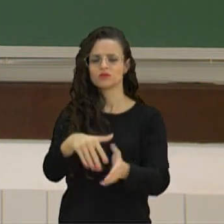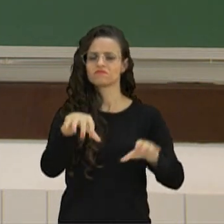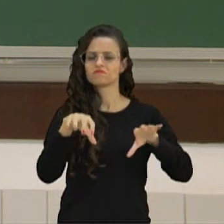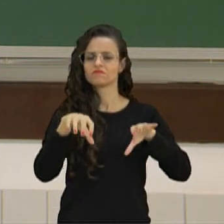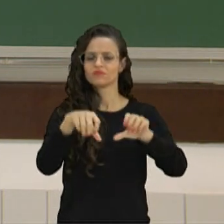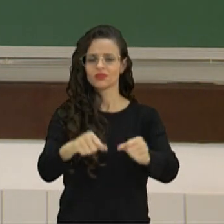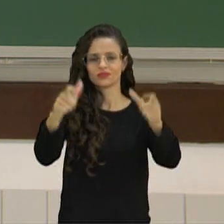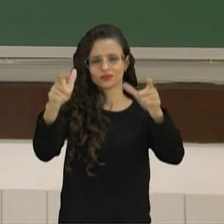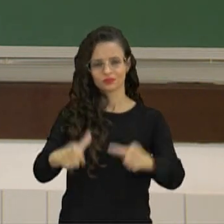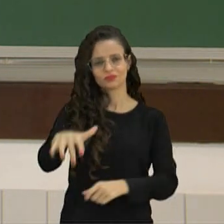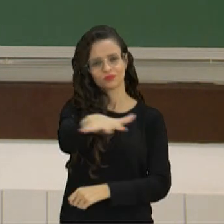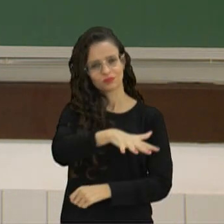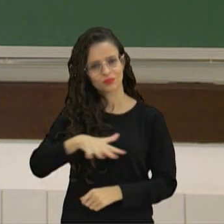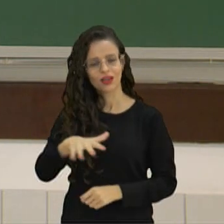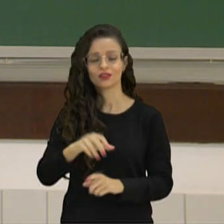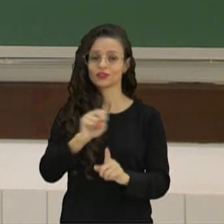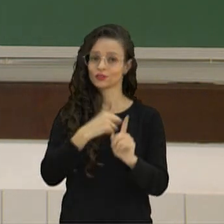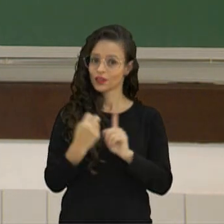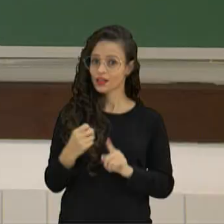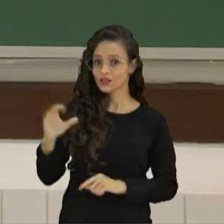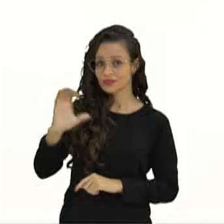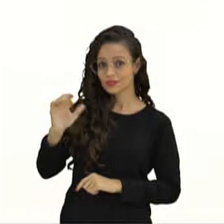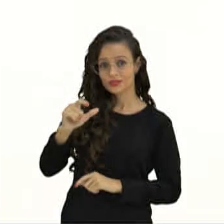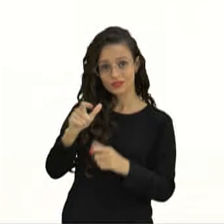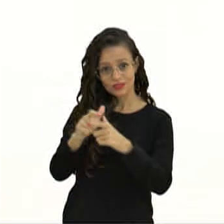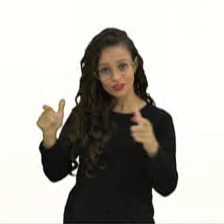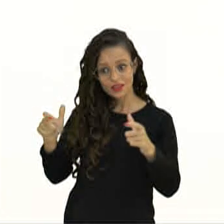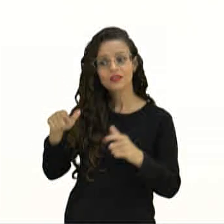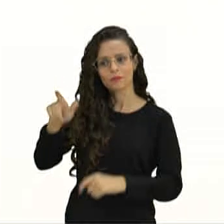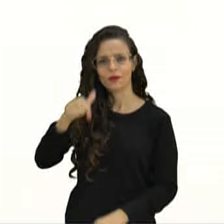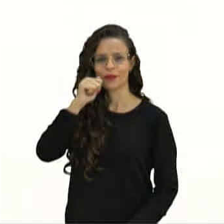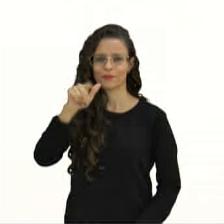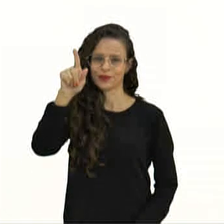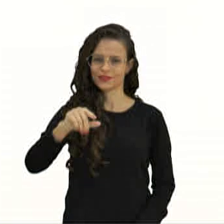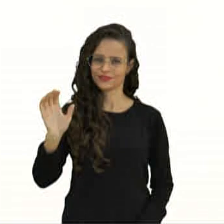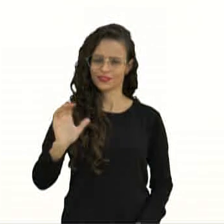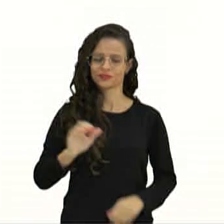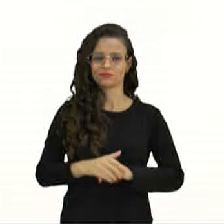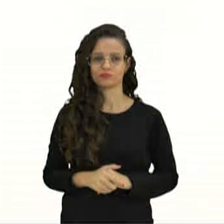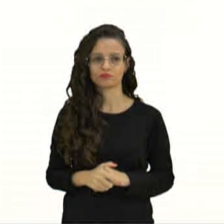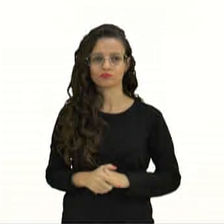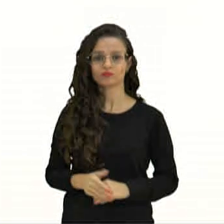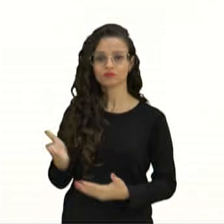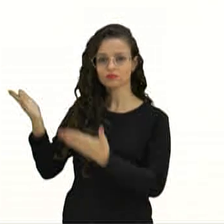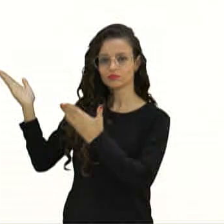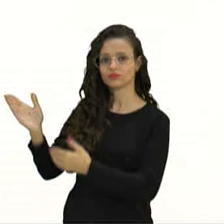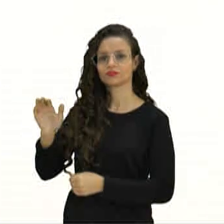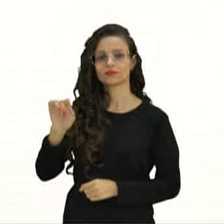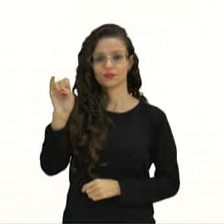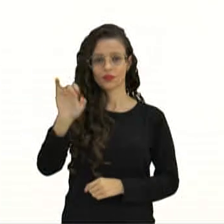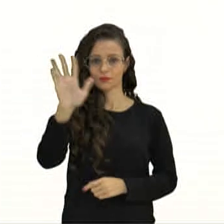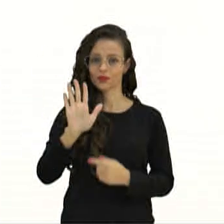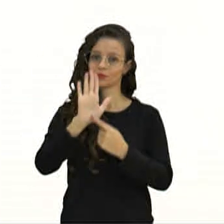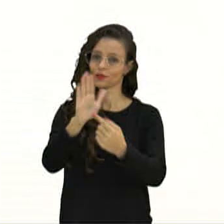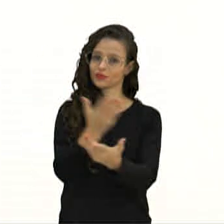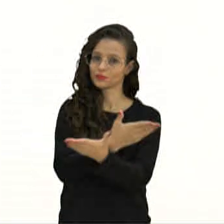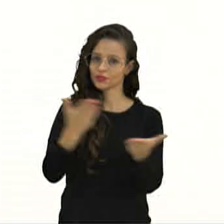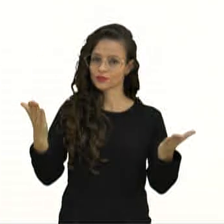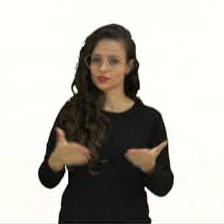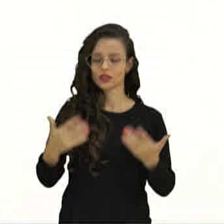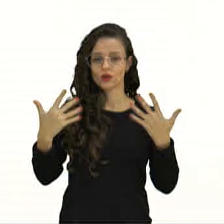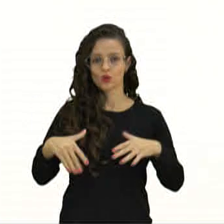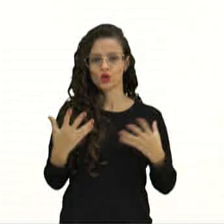na ciência ela já é a maioria. Mas vamos lá. Aqui eu trouxe uma imagem que mostra para vocês um monte de ser